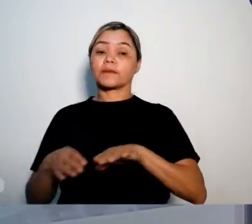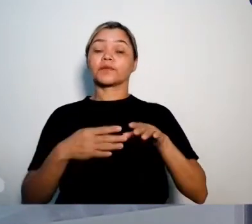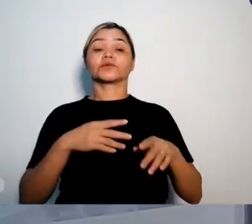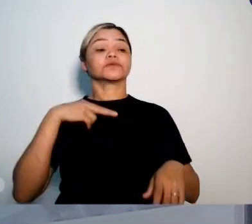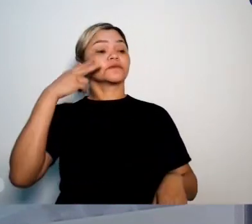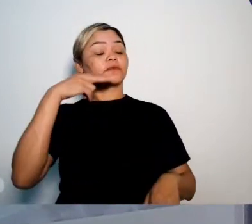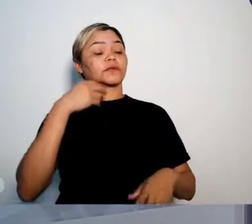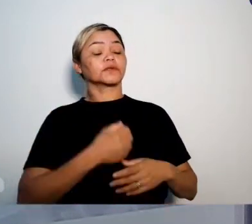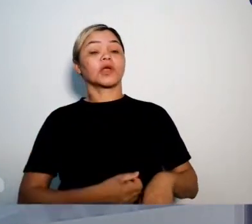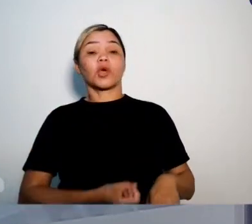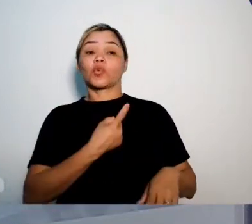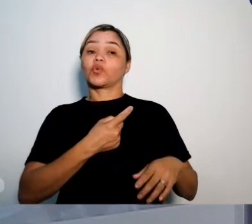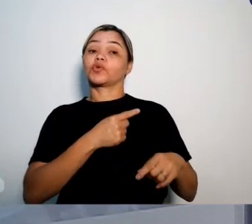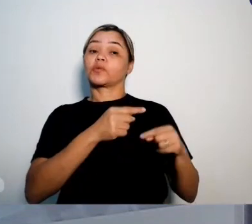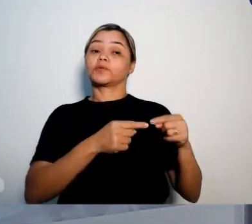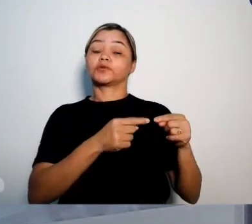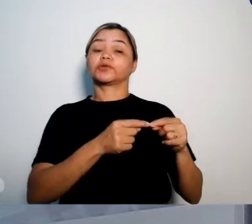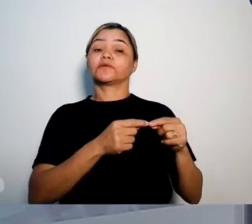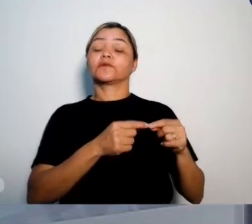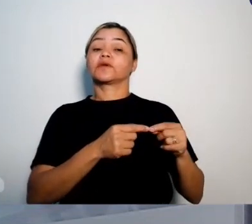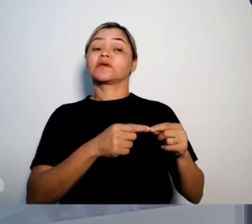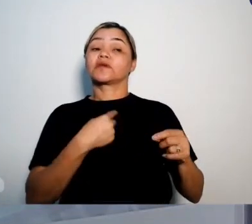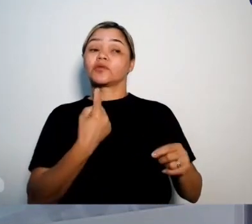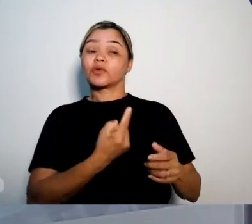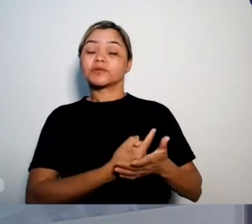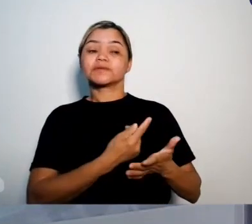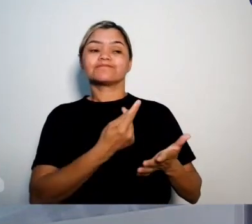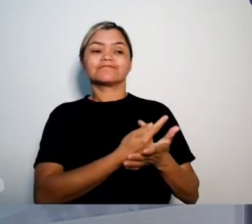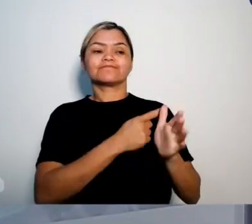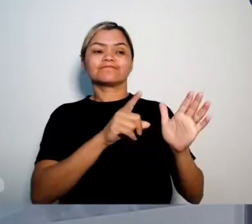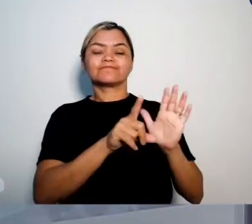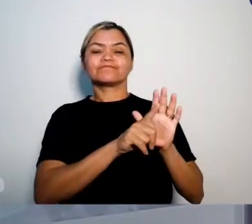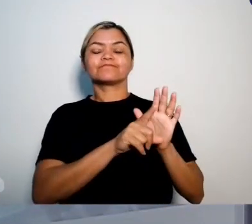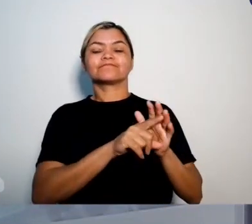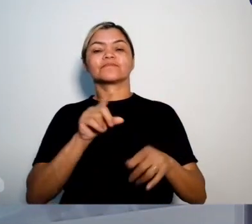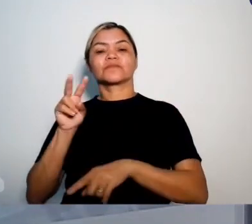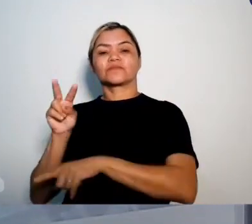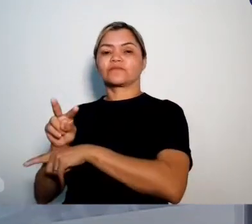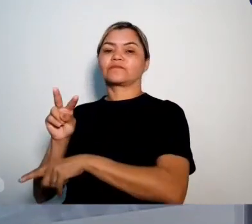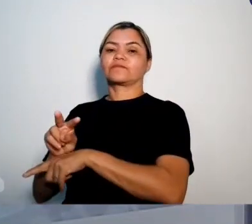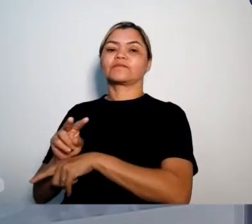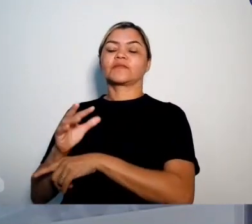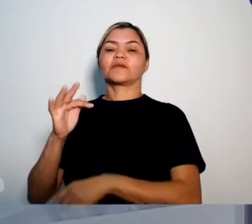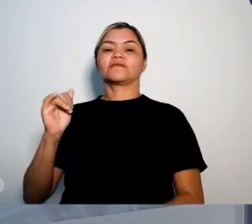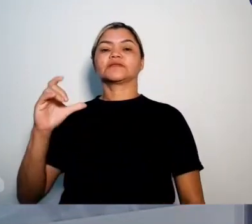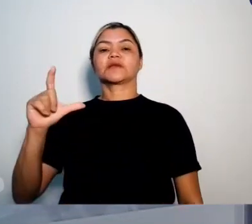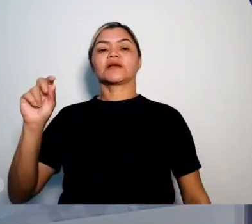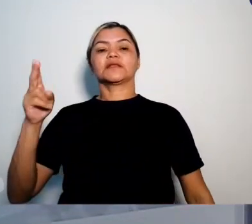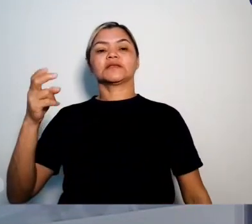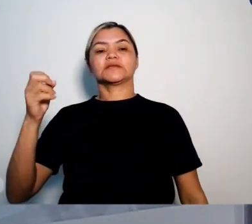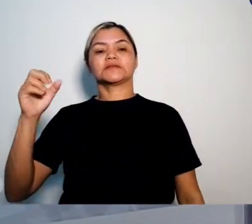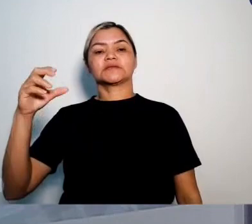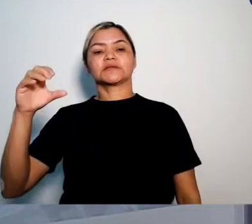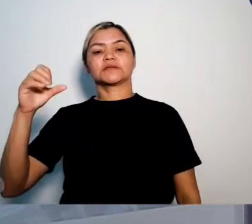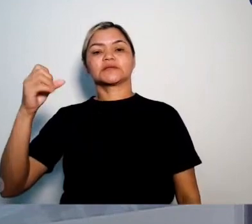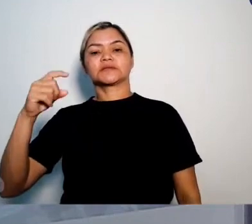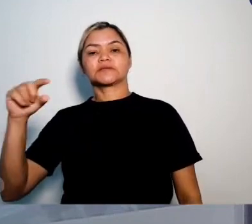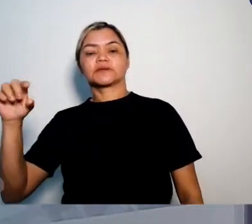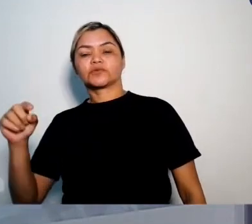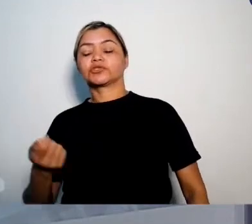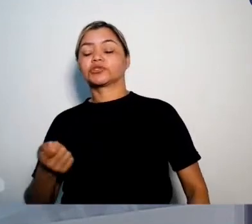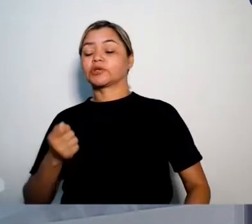única coisa que falha em nossa legislação é a fiscalização. E estamos batalhando por isso. E tenho